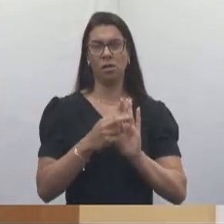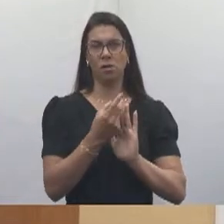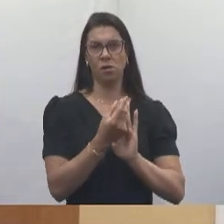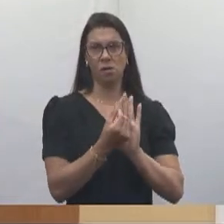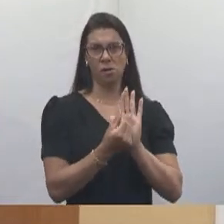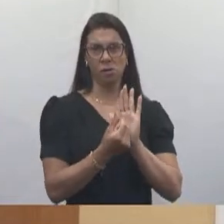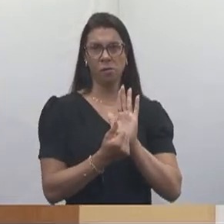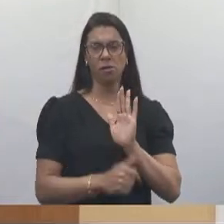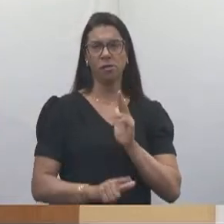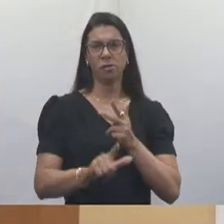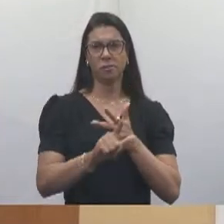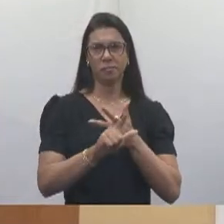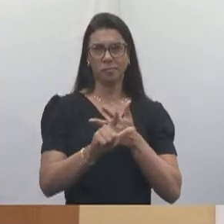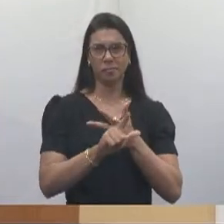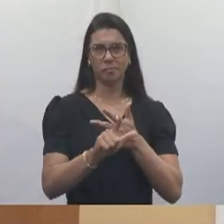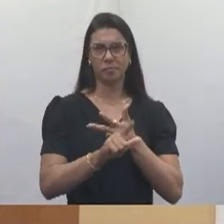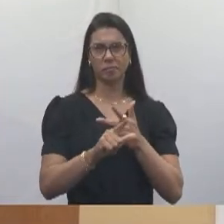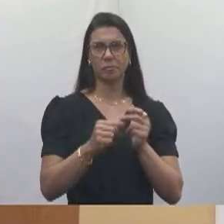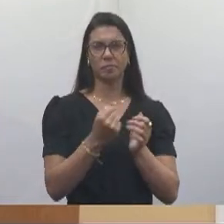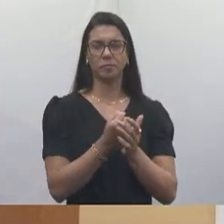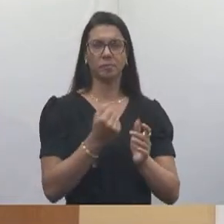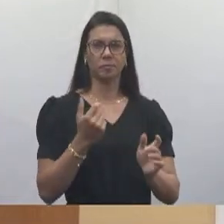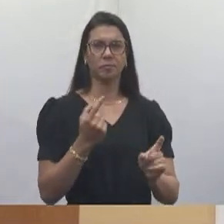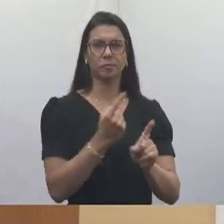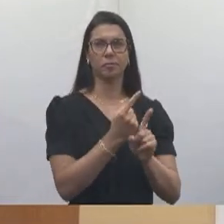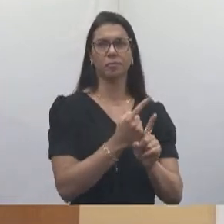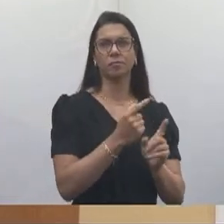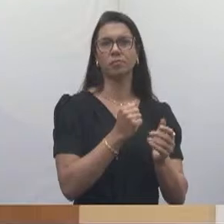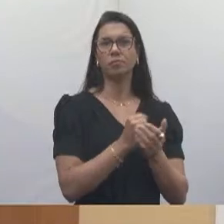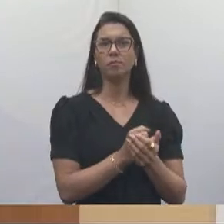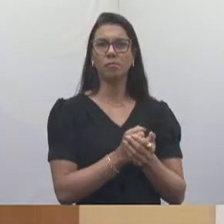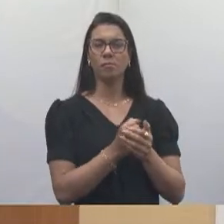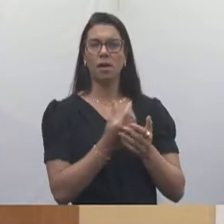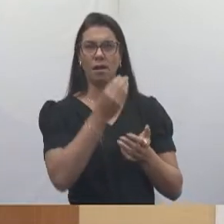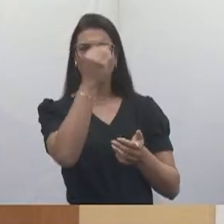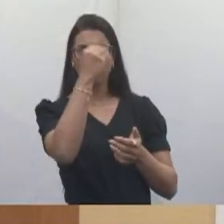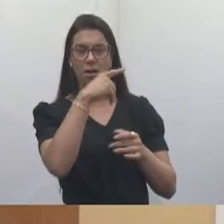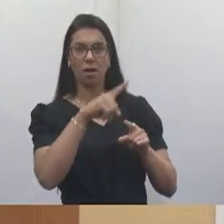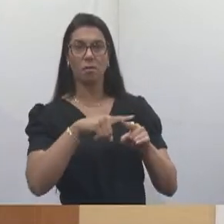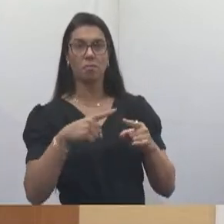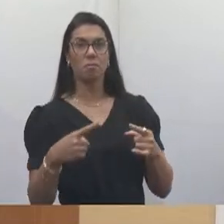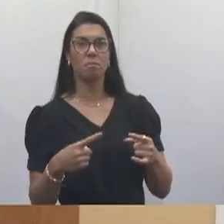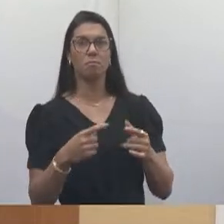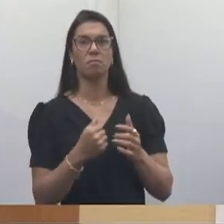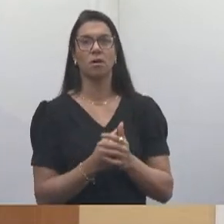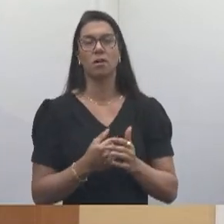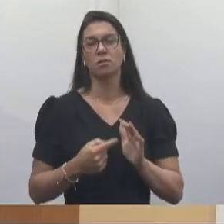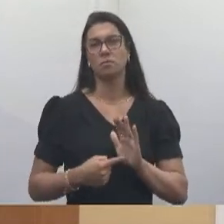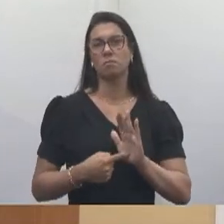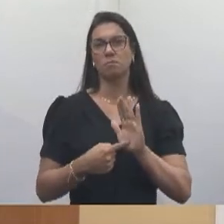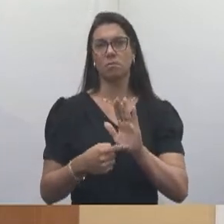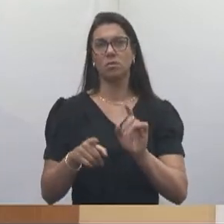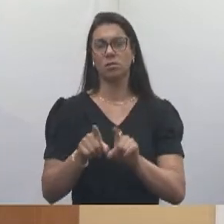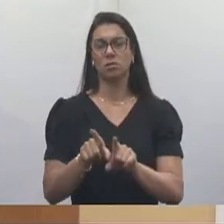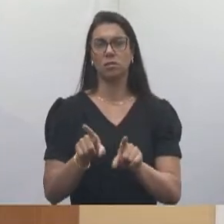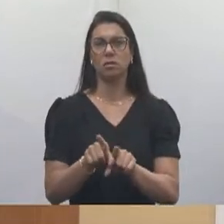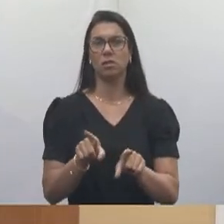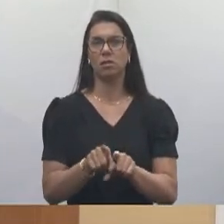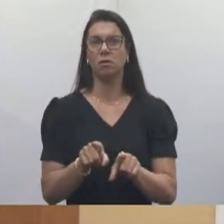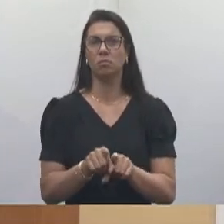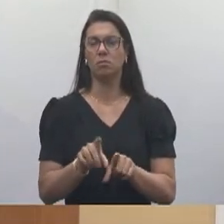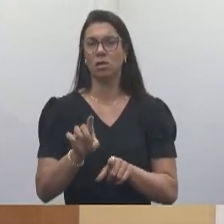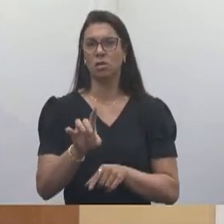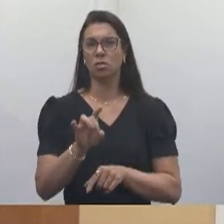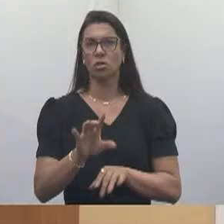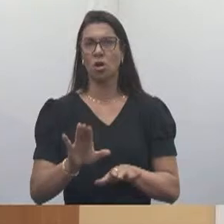do Legislativo se encontra superestimado, observo que referido registro foi objeto de recomendação somente